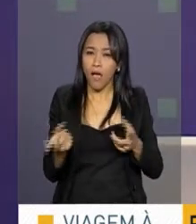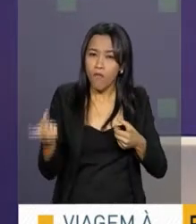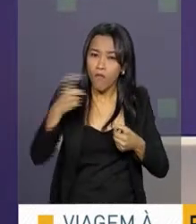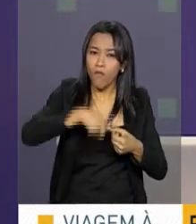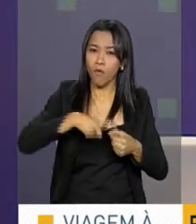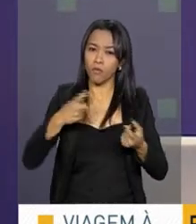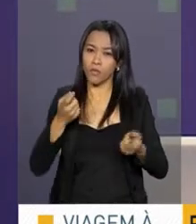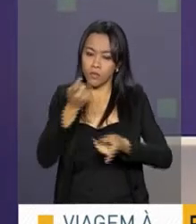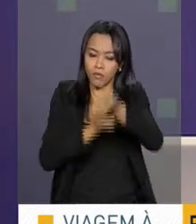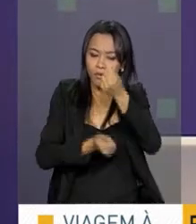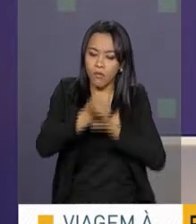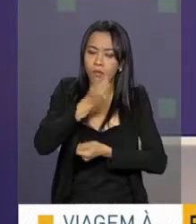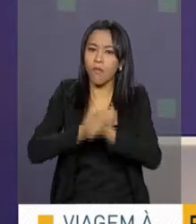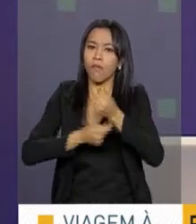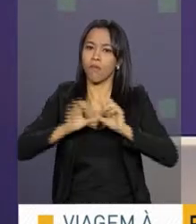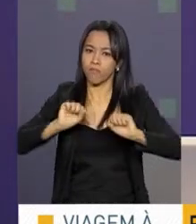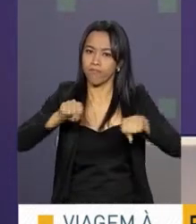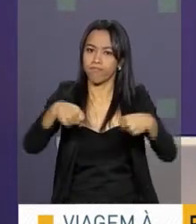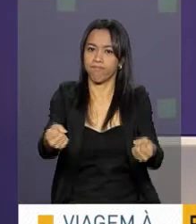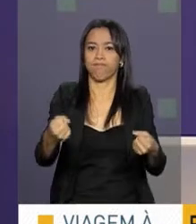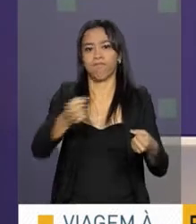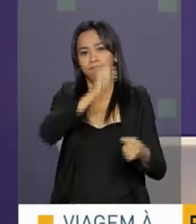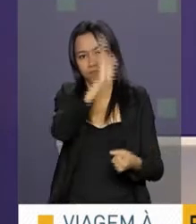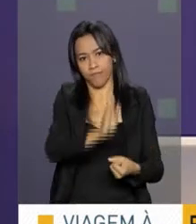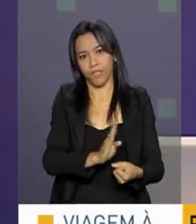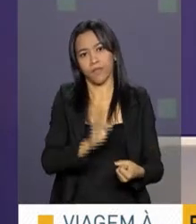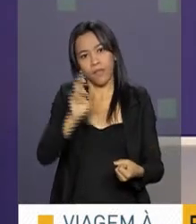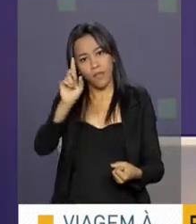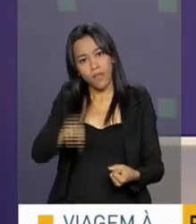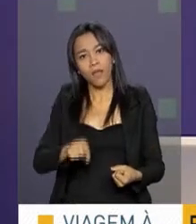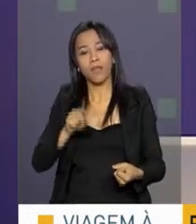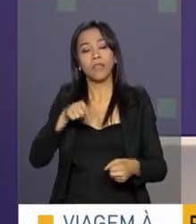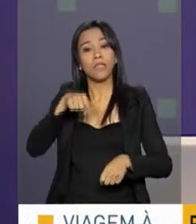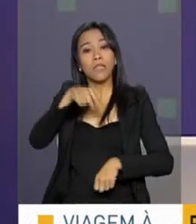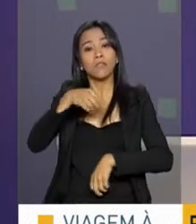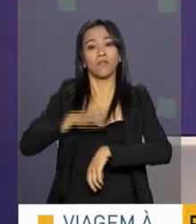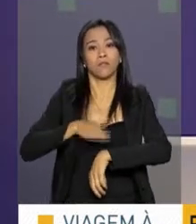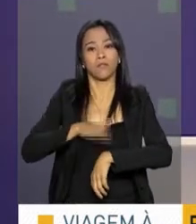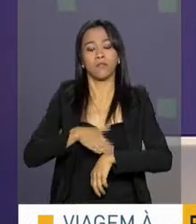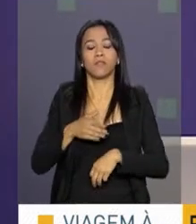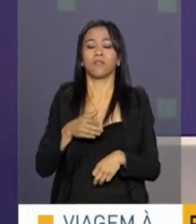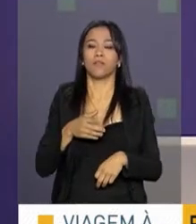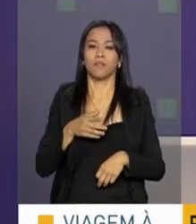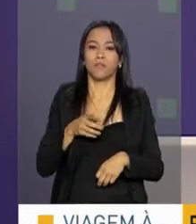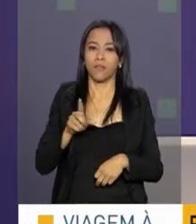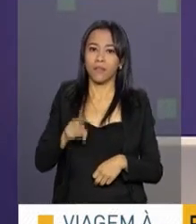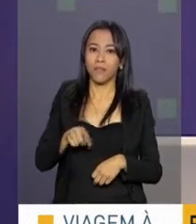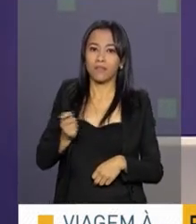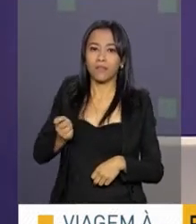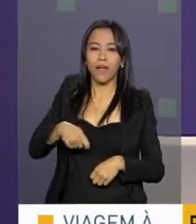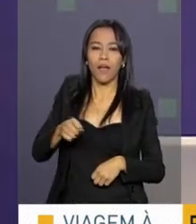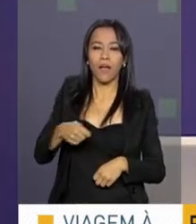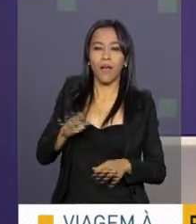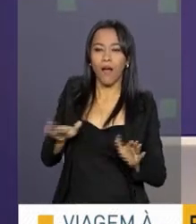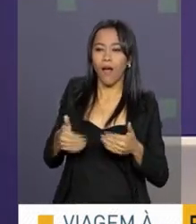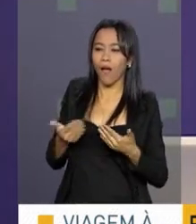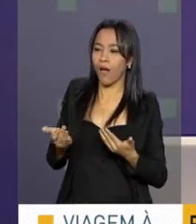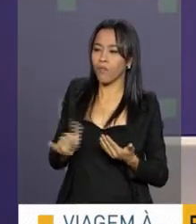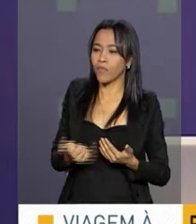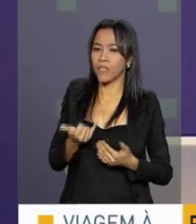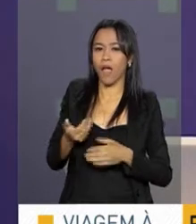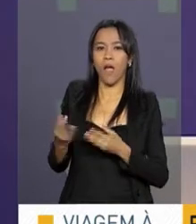crescimento econômico. E é exatamente nesse momento o momento mais oportuno para se ter essa conversa que temos